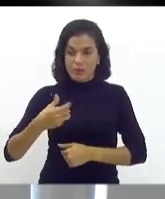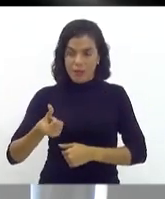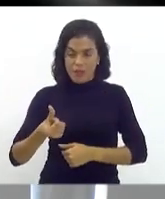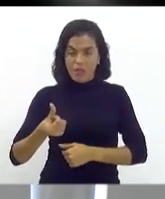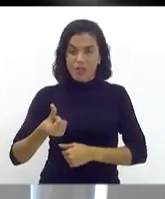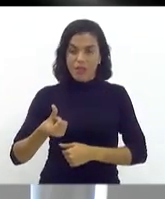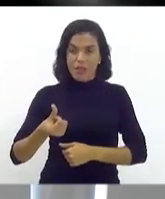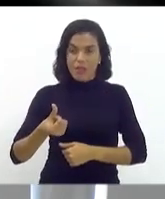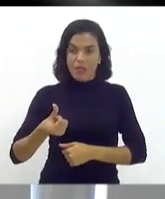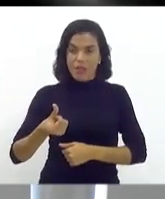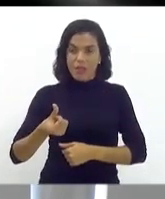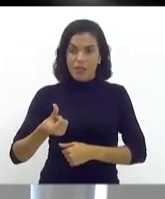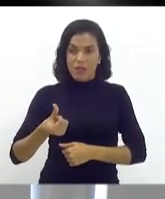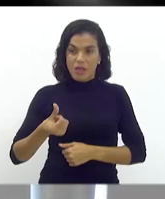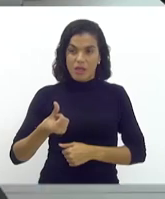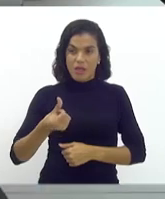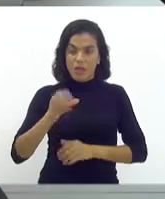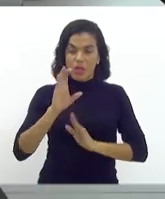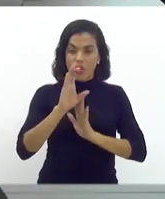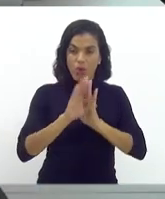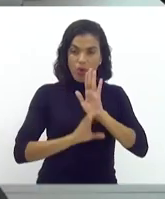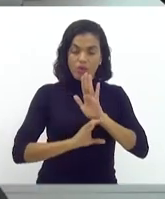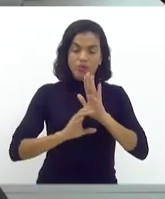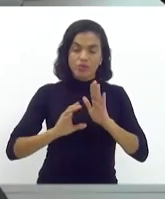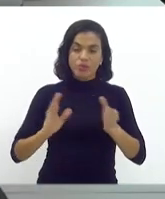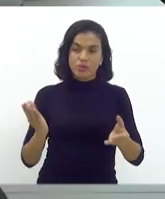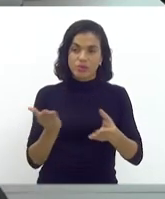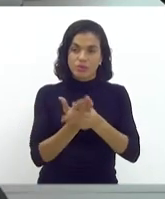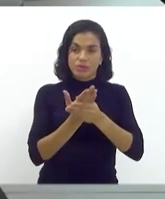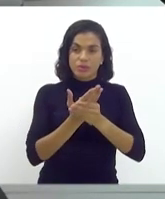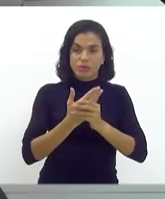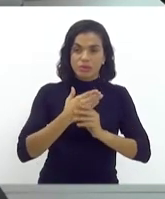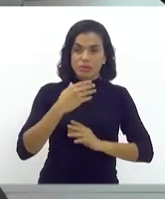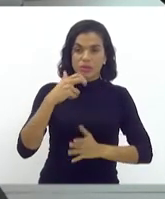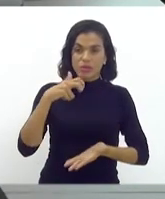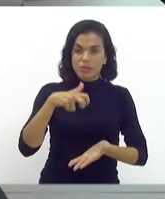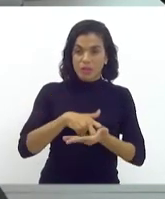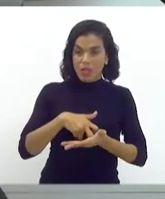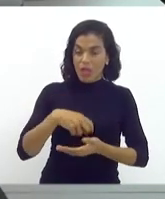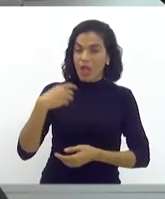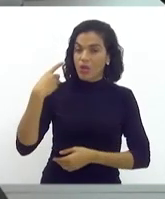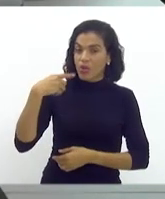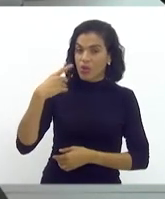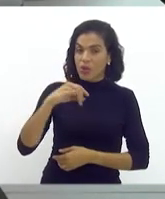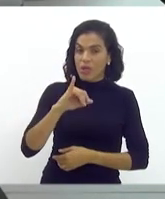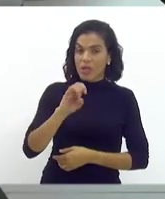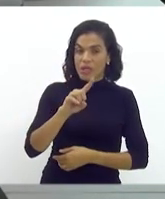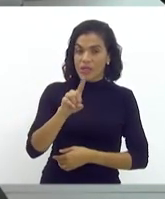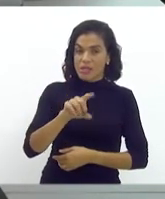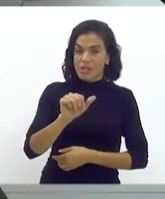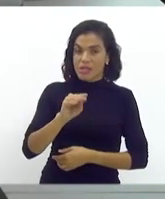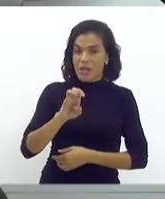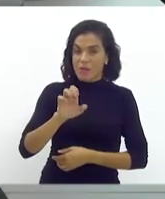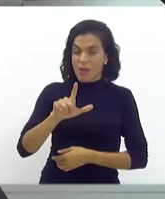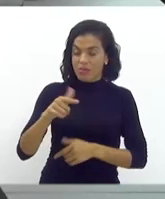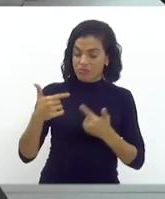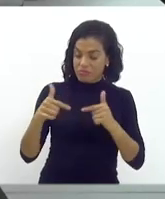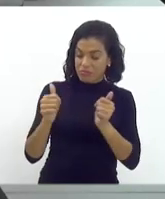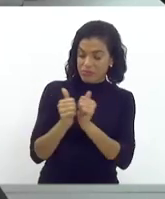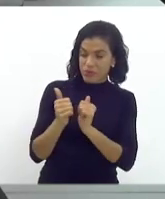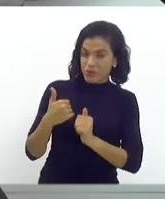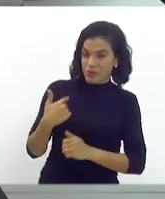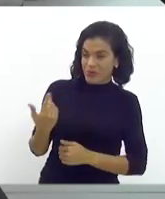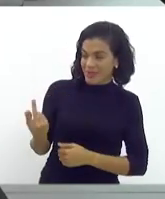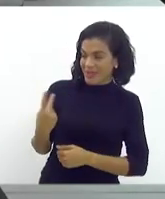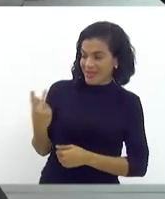do Código de Processo Penal tá entrando aqui a doutora Isabel ela é sub coordenadora de defesa criminal trabalha comigo a gente